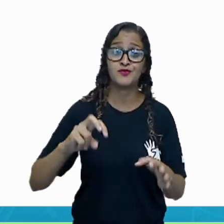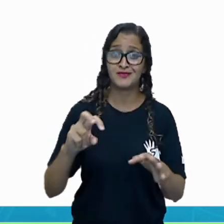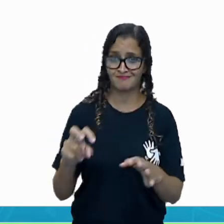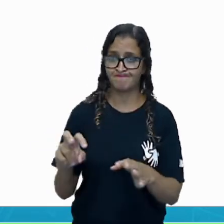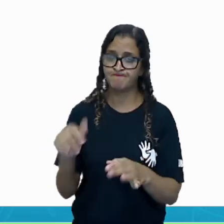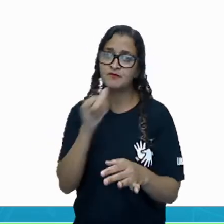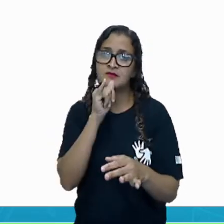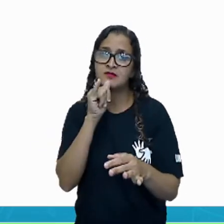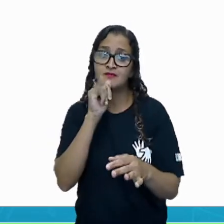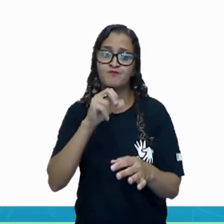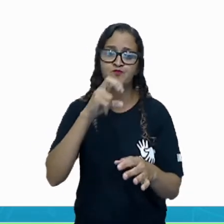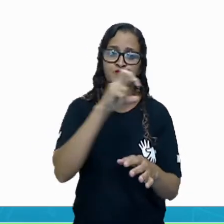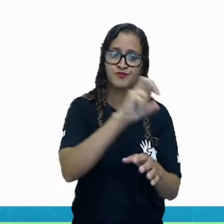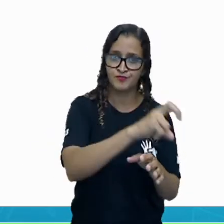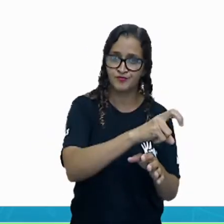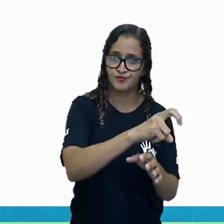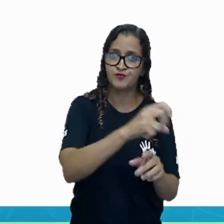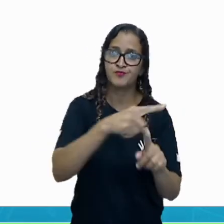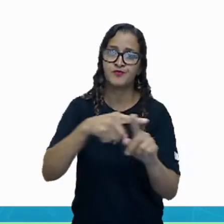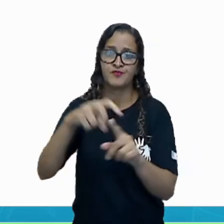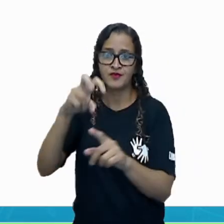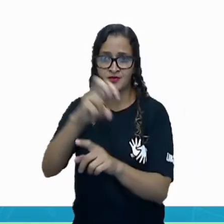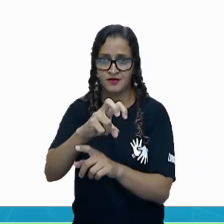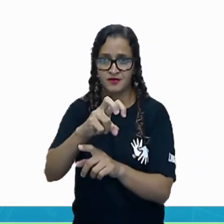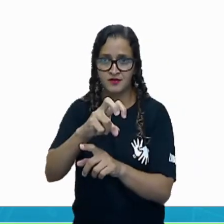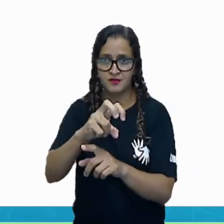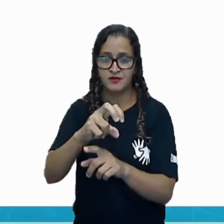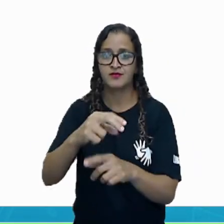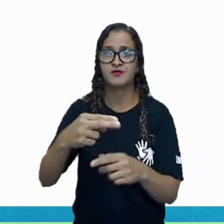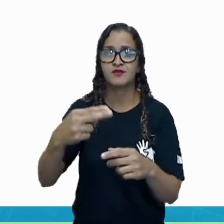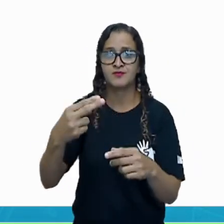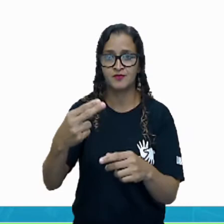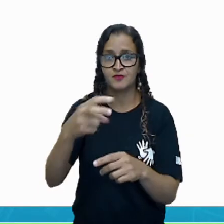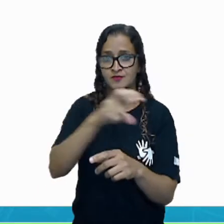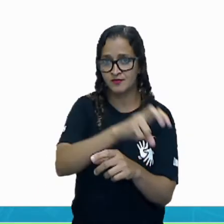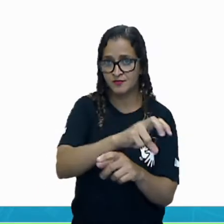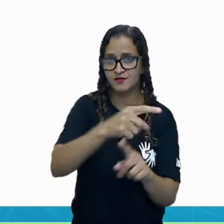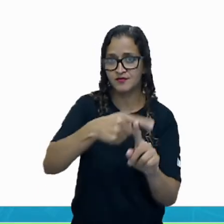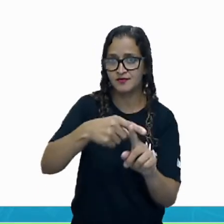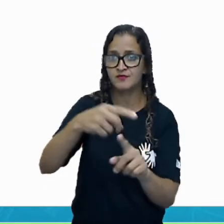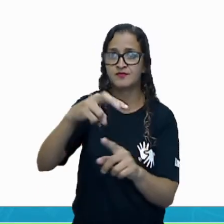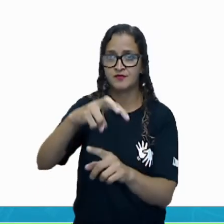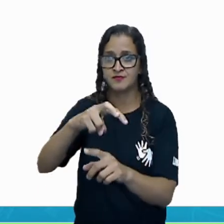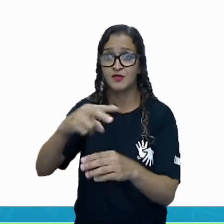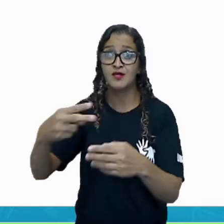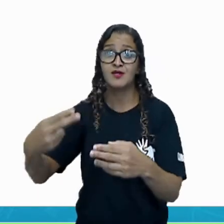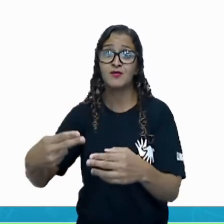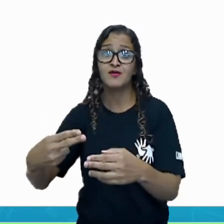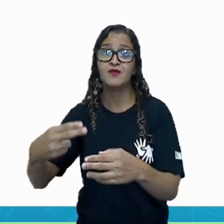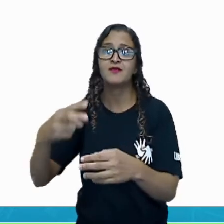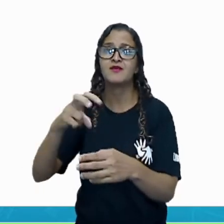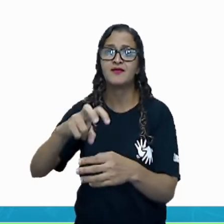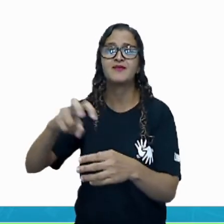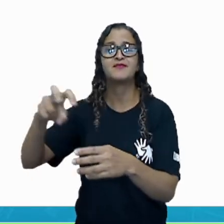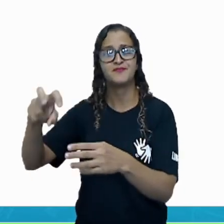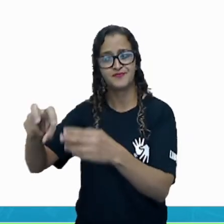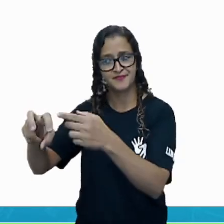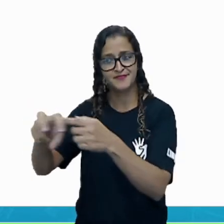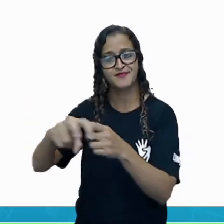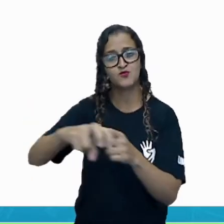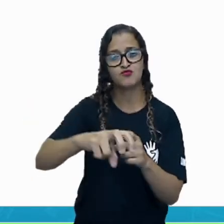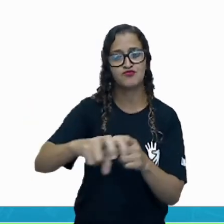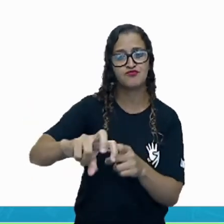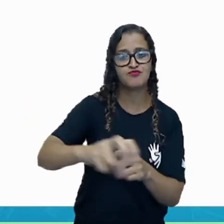2 carrinhos é igual a 3. Vamos contar? 1, 2, 3. Olha, é igual a